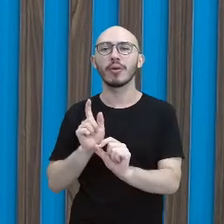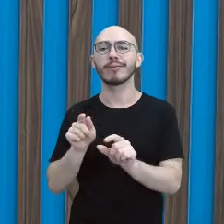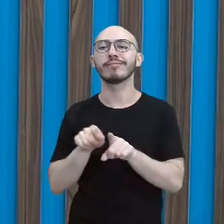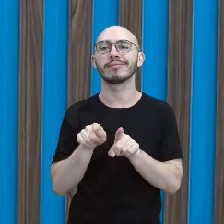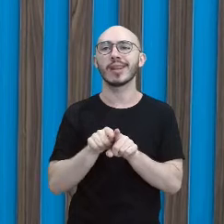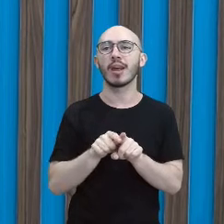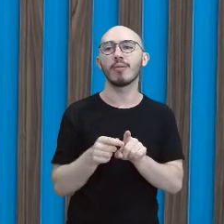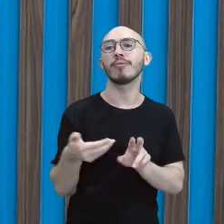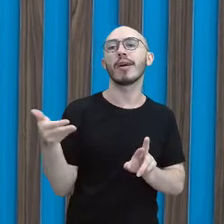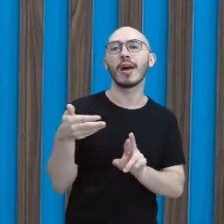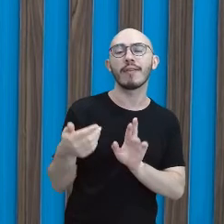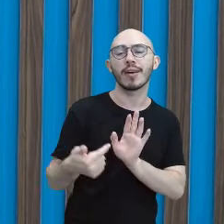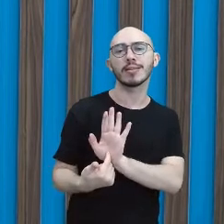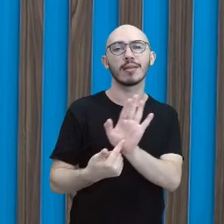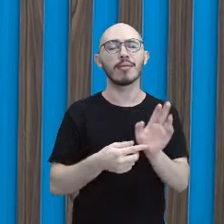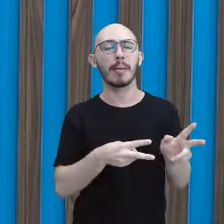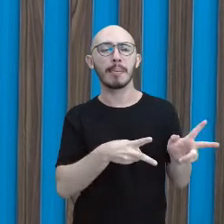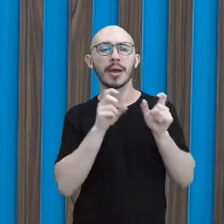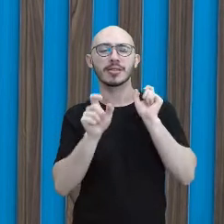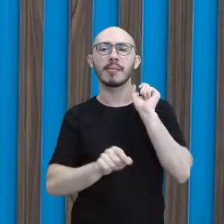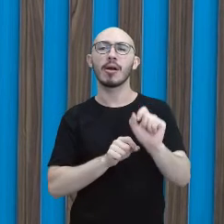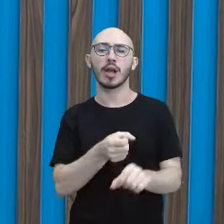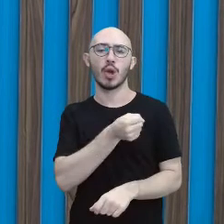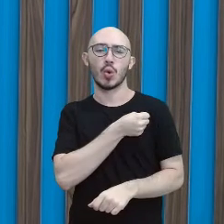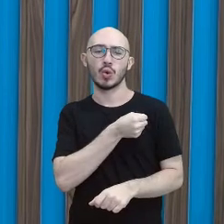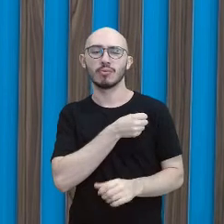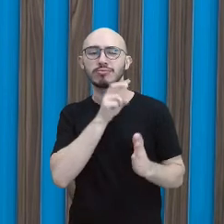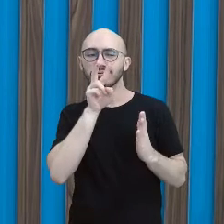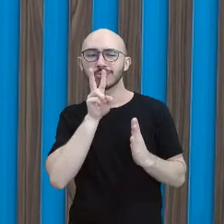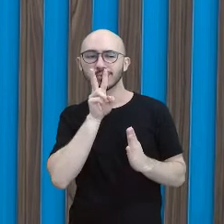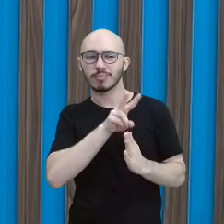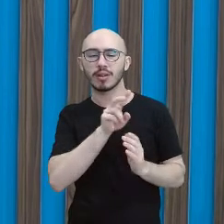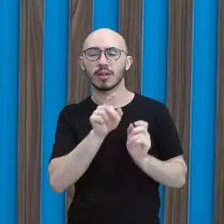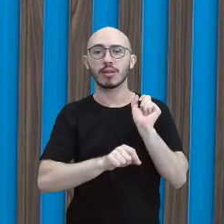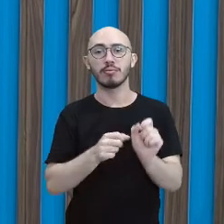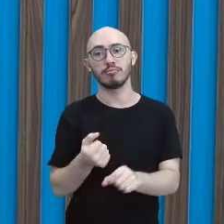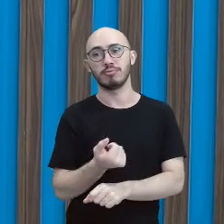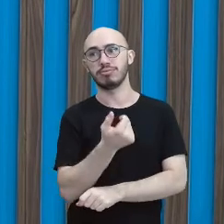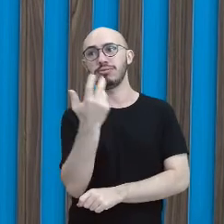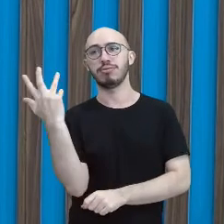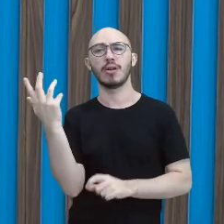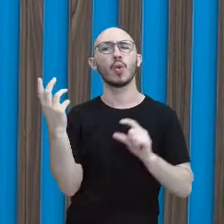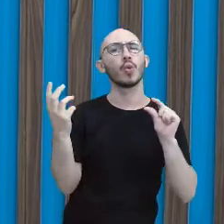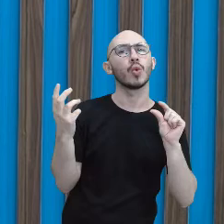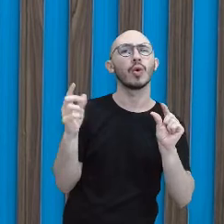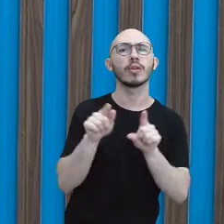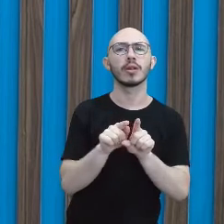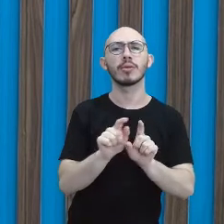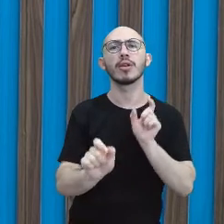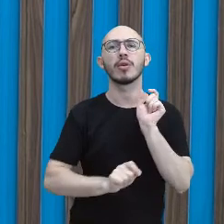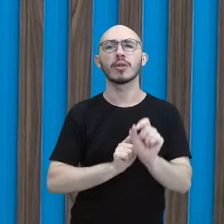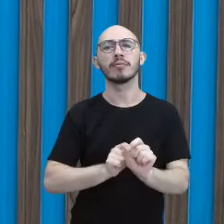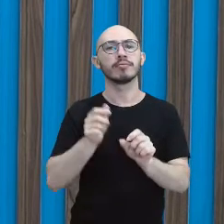uma referência que consiga ler um número que seja muito grande ou muito pequeno e consiga imediatamente entender na